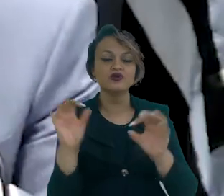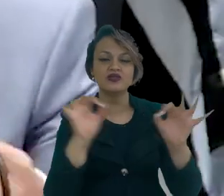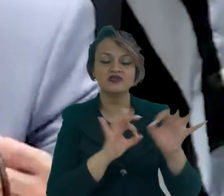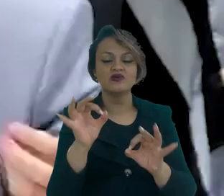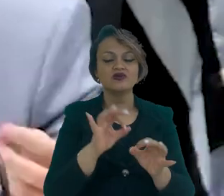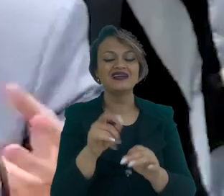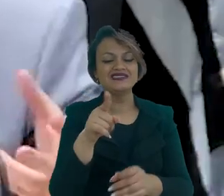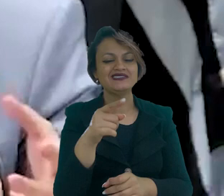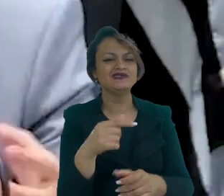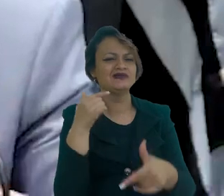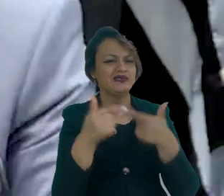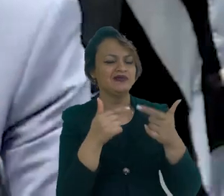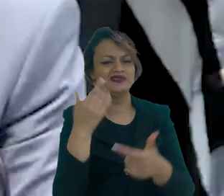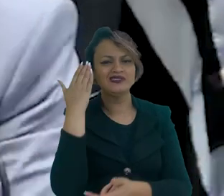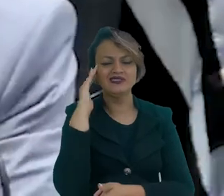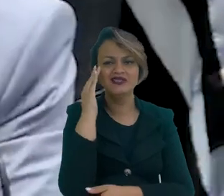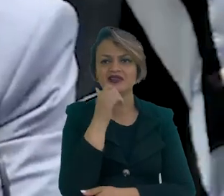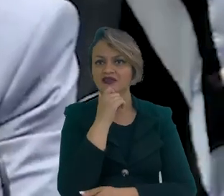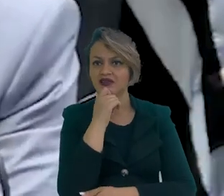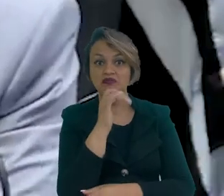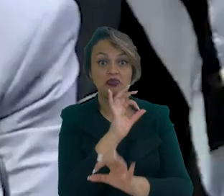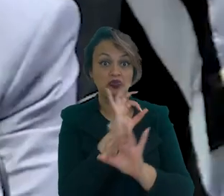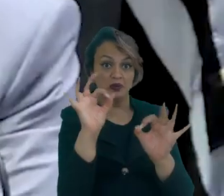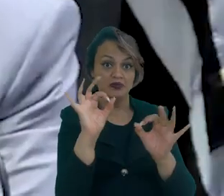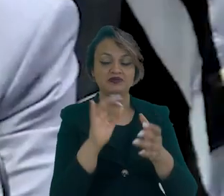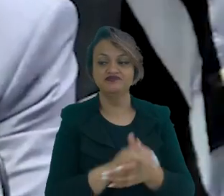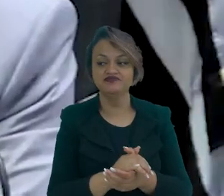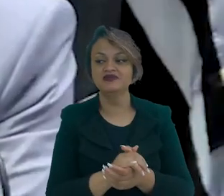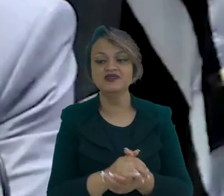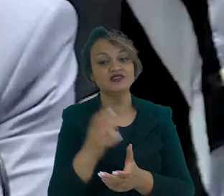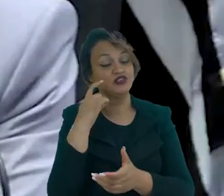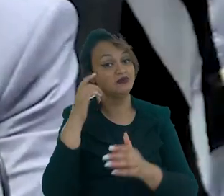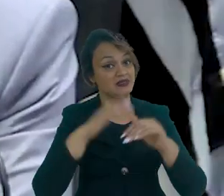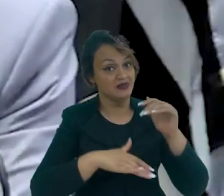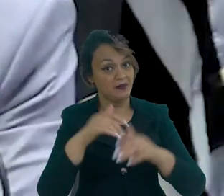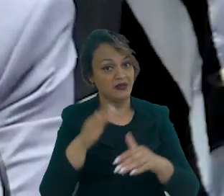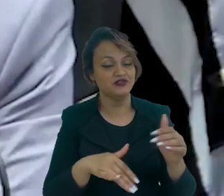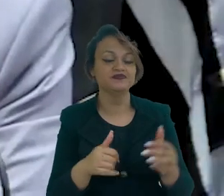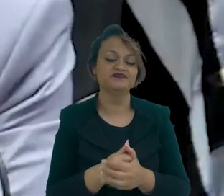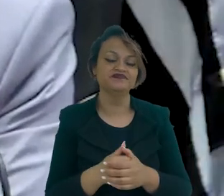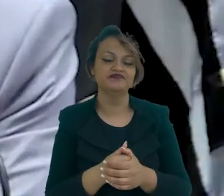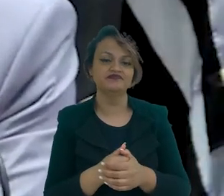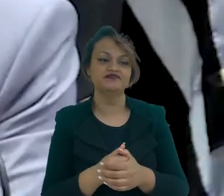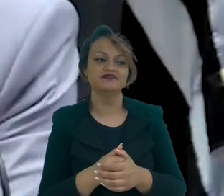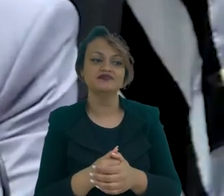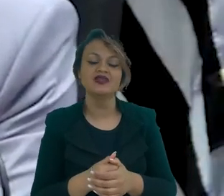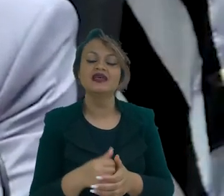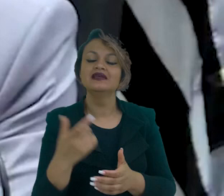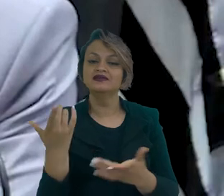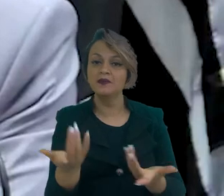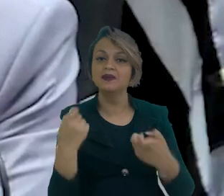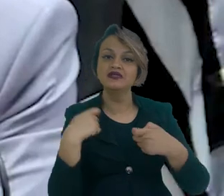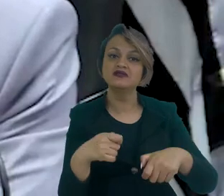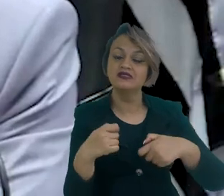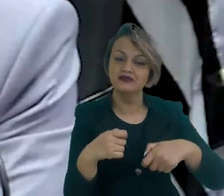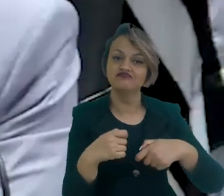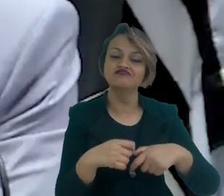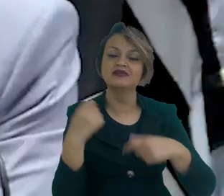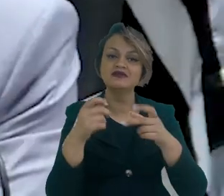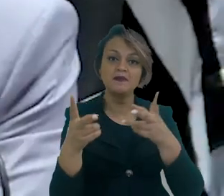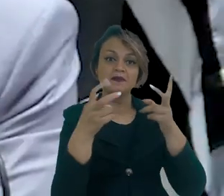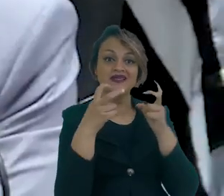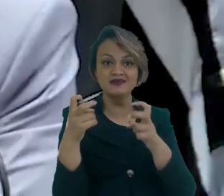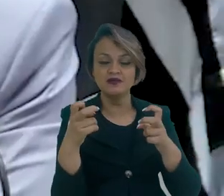toda essa organização nós temos um trabalho de interpretação aqui fenomenal se levada a sério